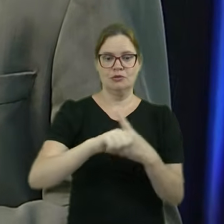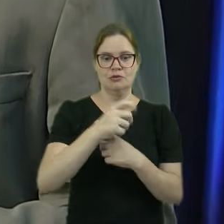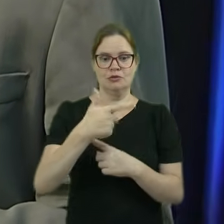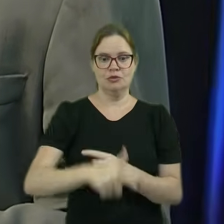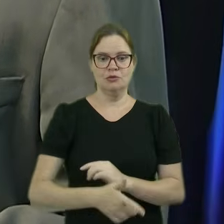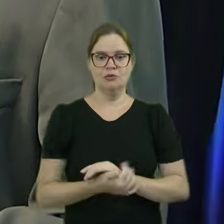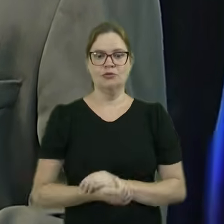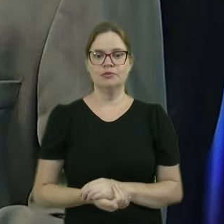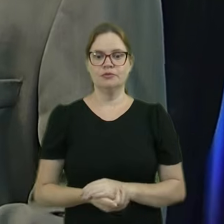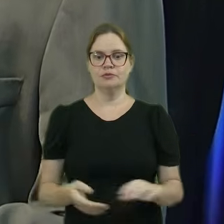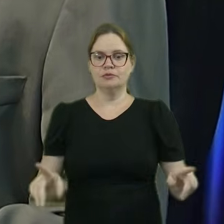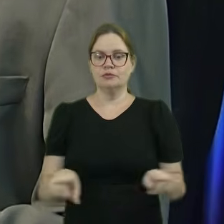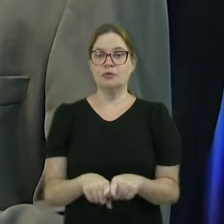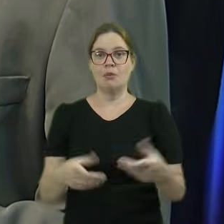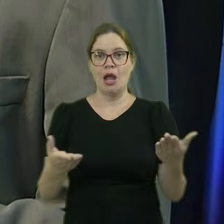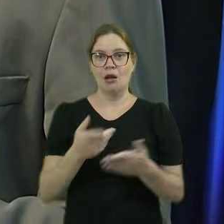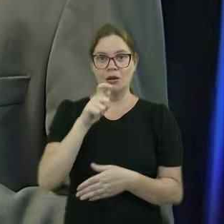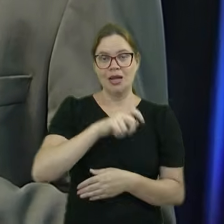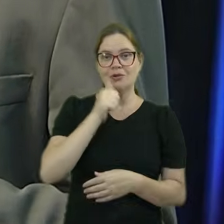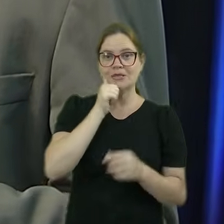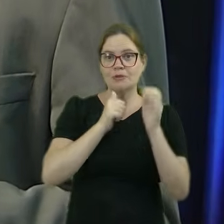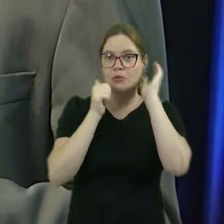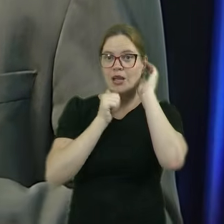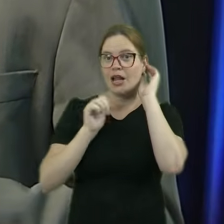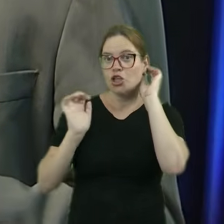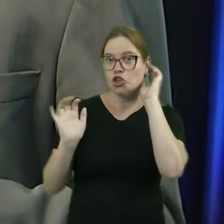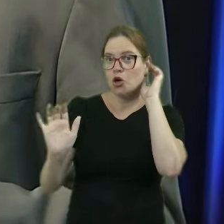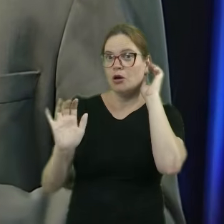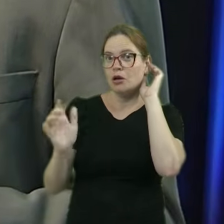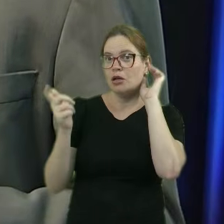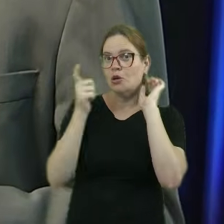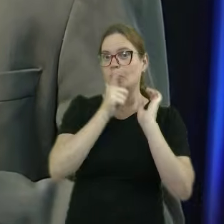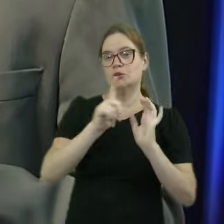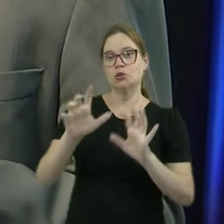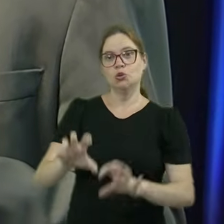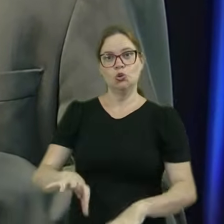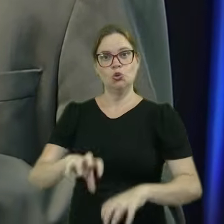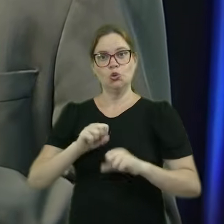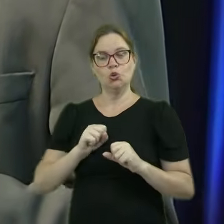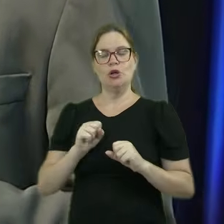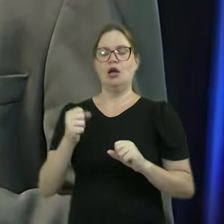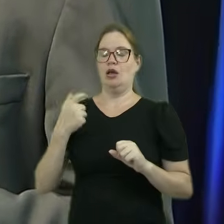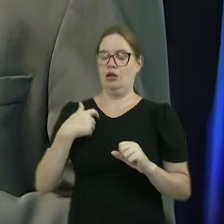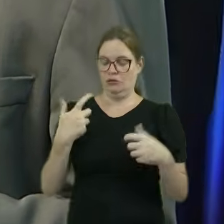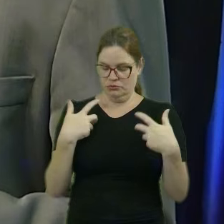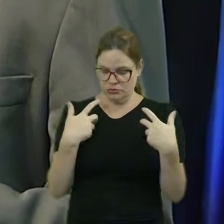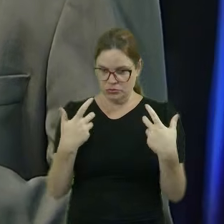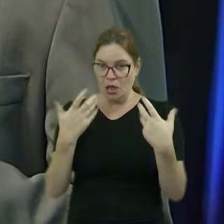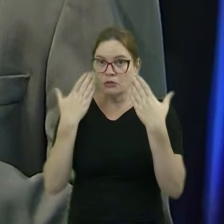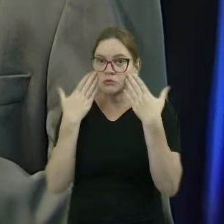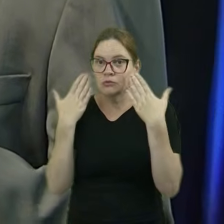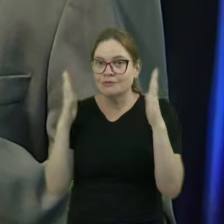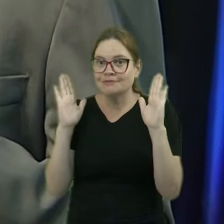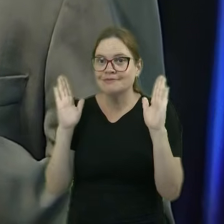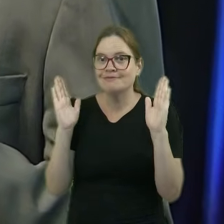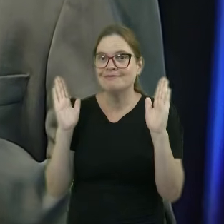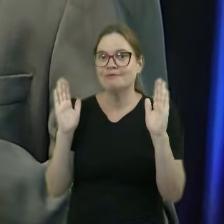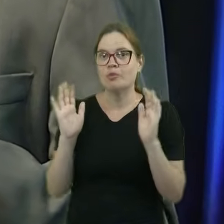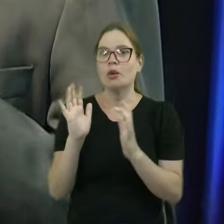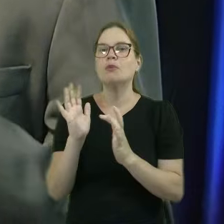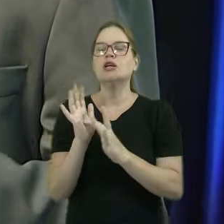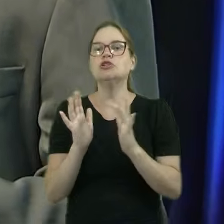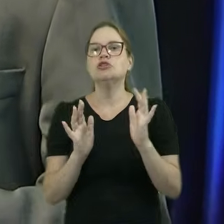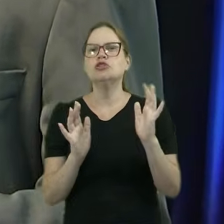E agora ela tocando em Jesus, ela se identifica, né? Ela diz publicamente, olha, Jesus